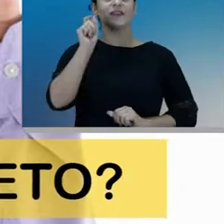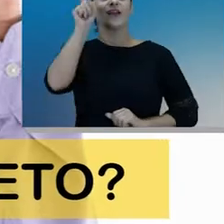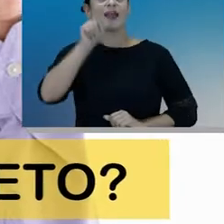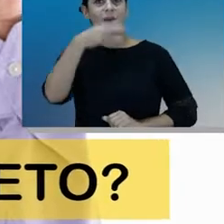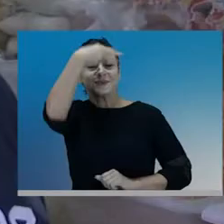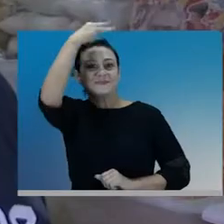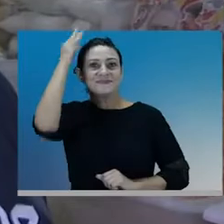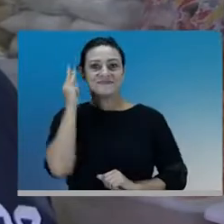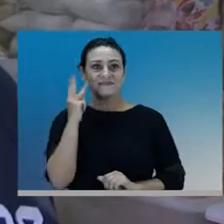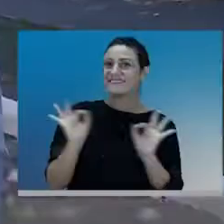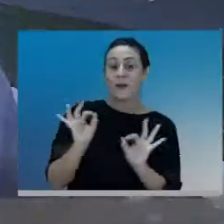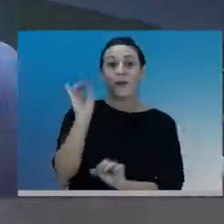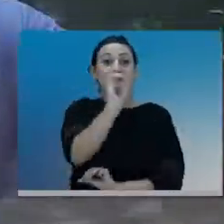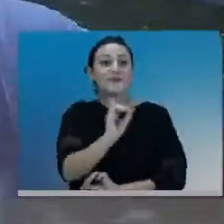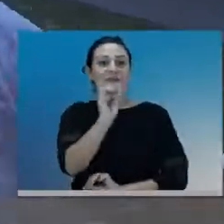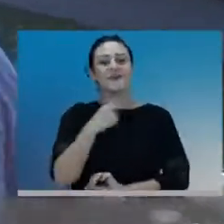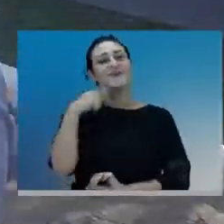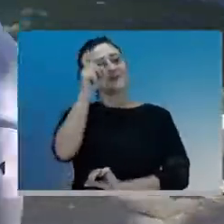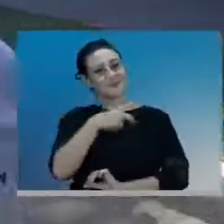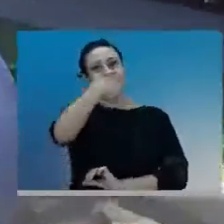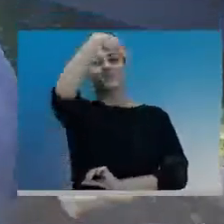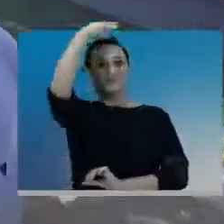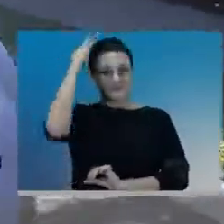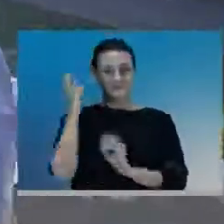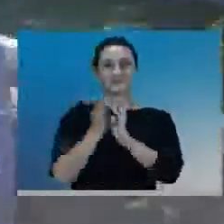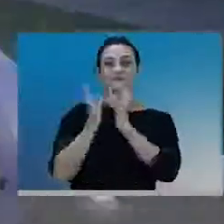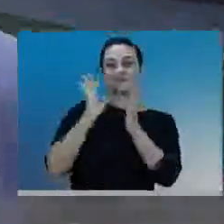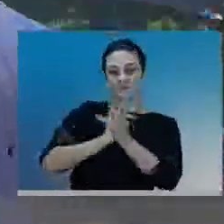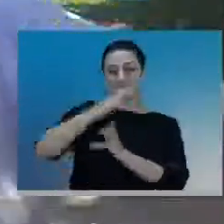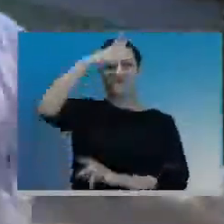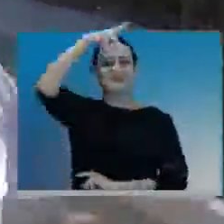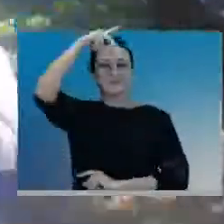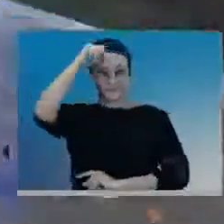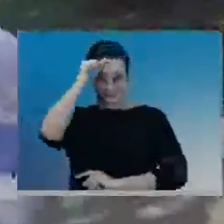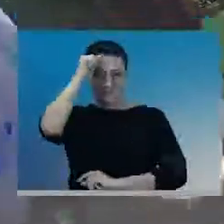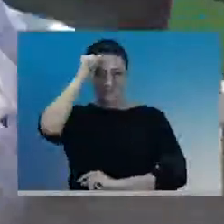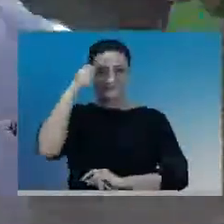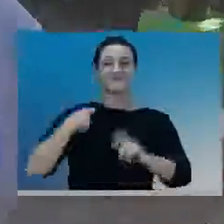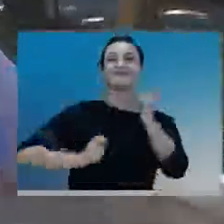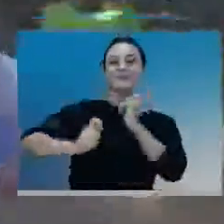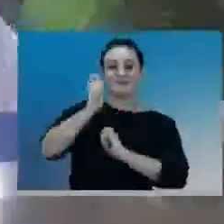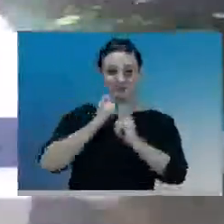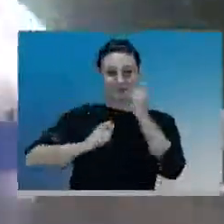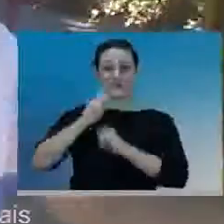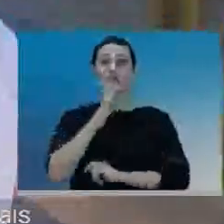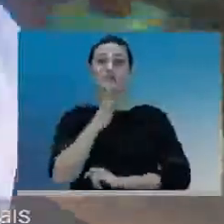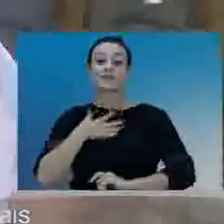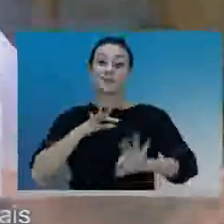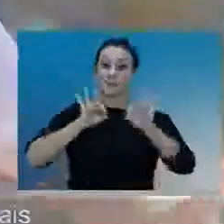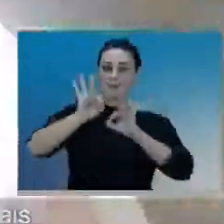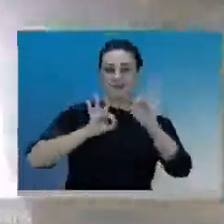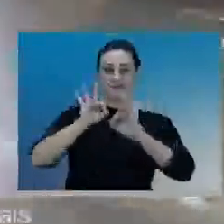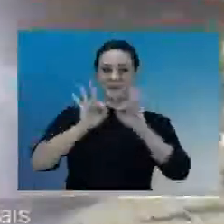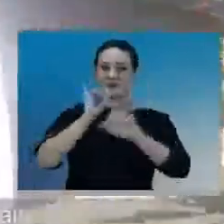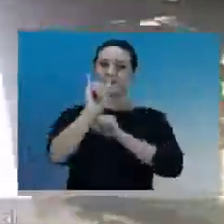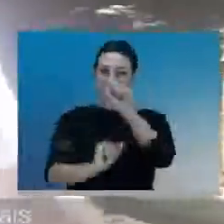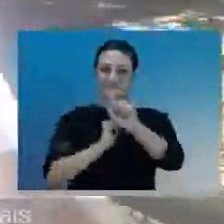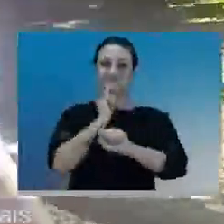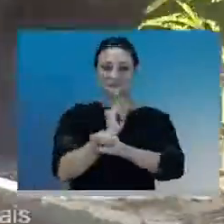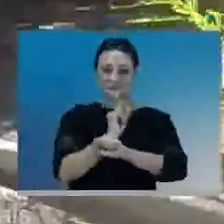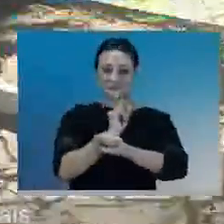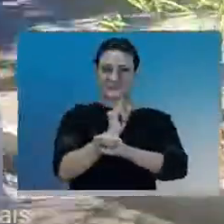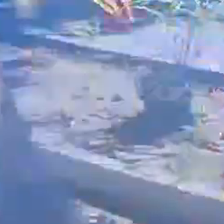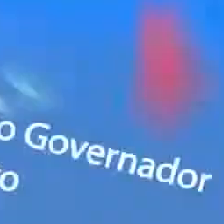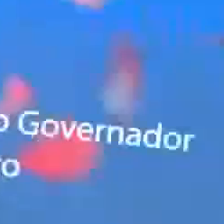Quem é o Ilke Barreto? Oi gente, sou o Ilke Barreto. Casado, amazonense, economista. Conheça as minhas propostas